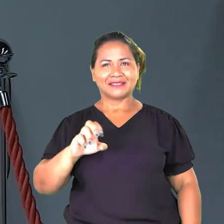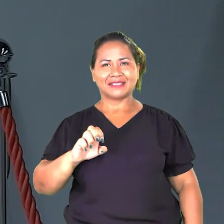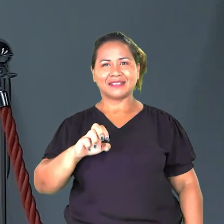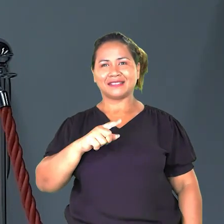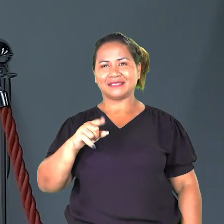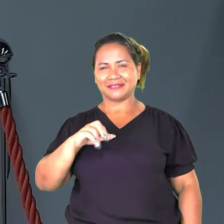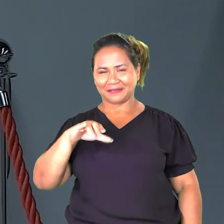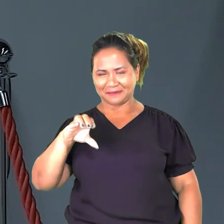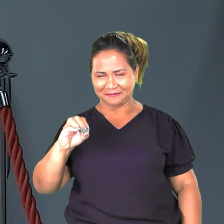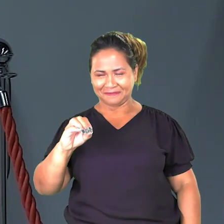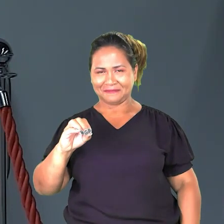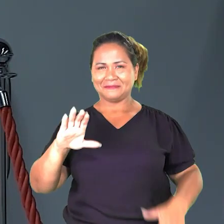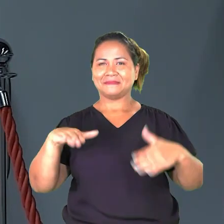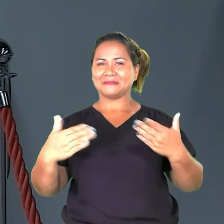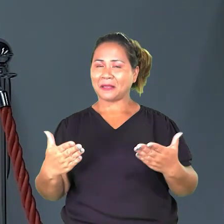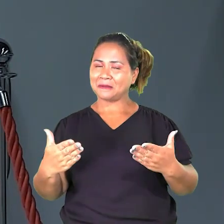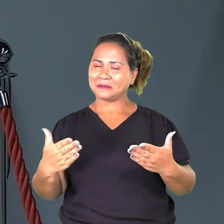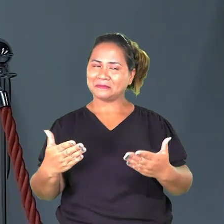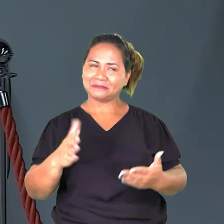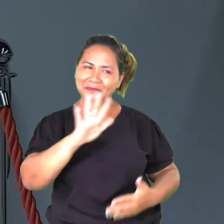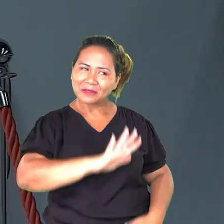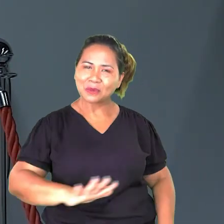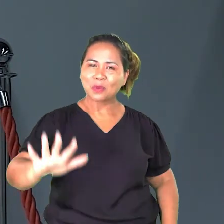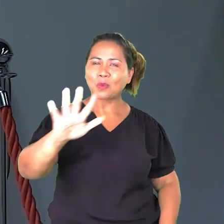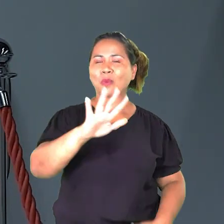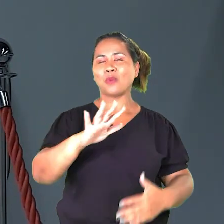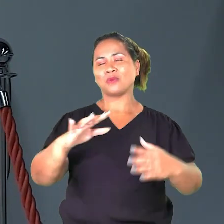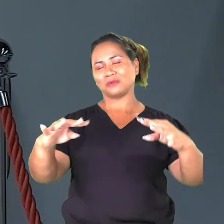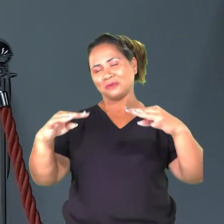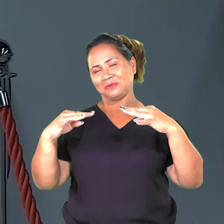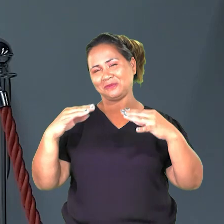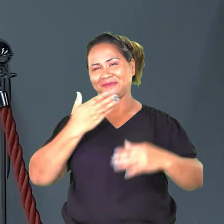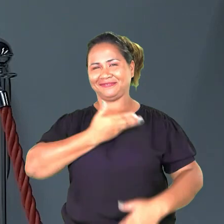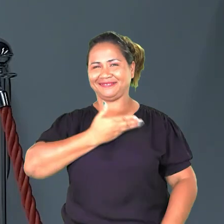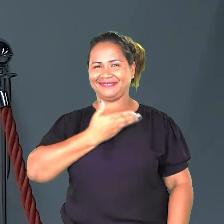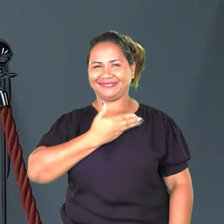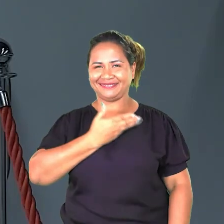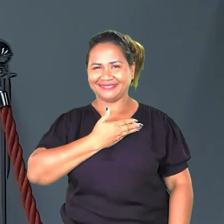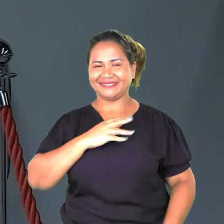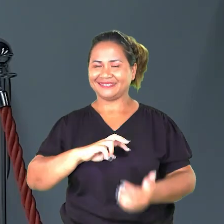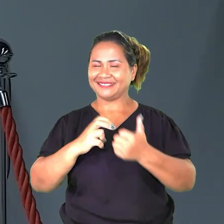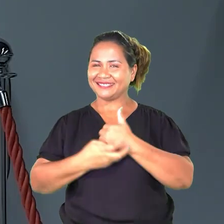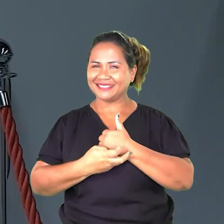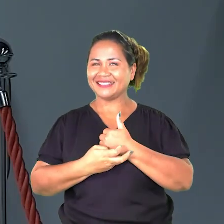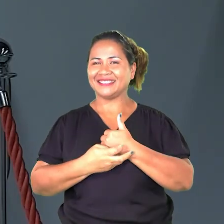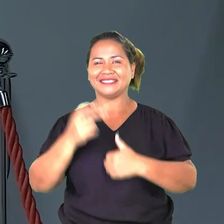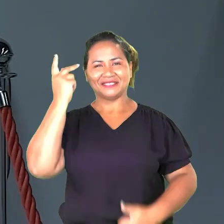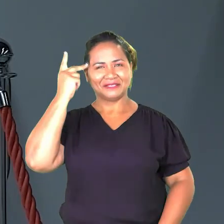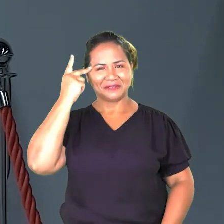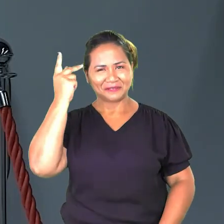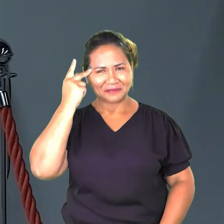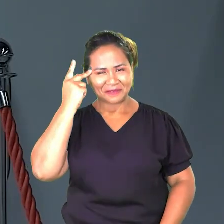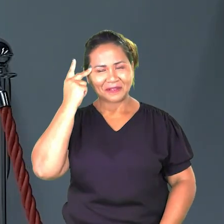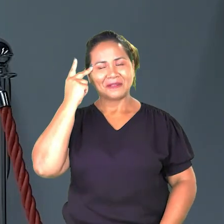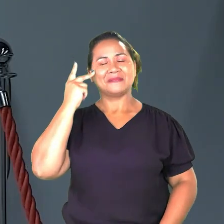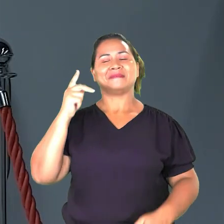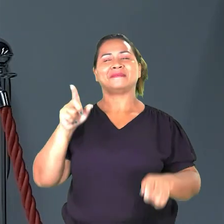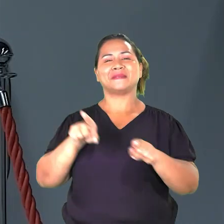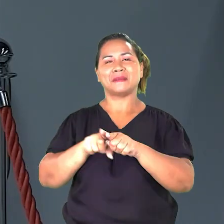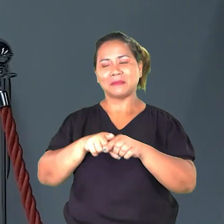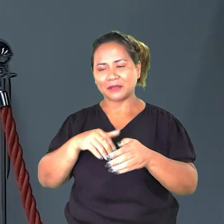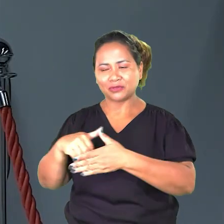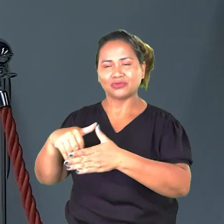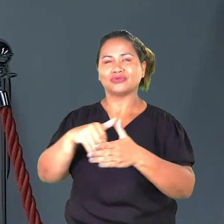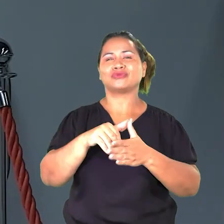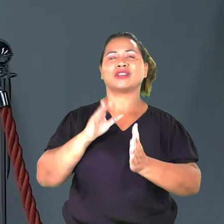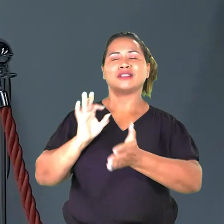oração do Zezinho, mas para que essa data fique marcada. Então, meus queridos amigos,